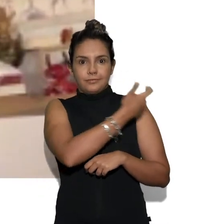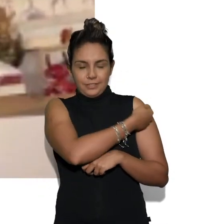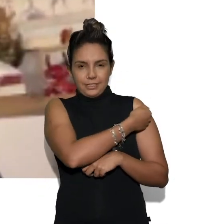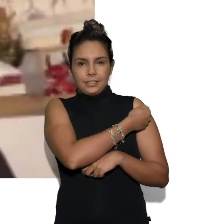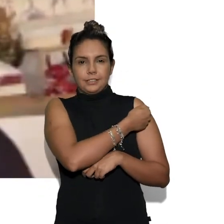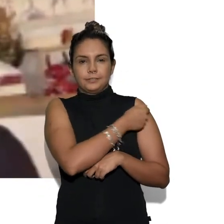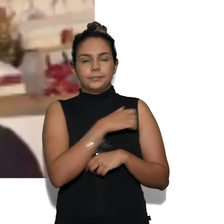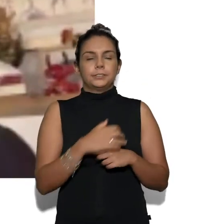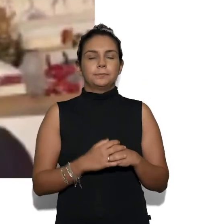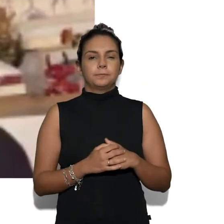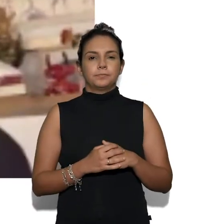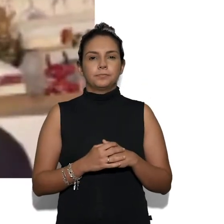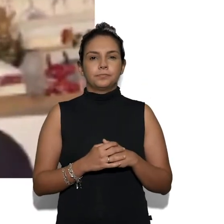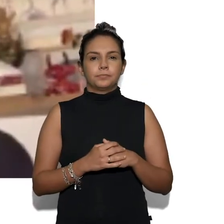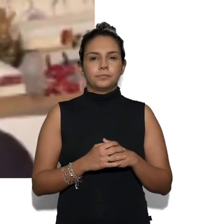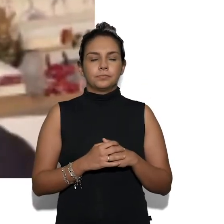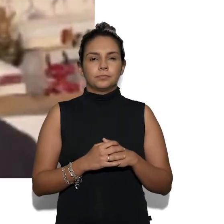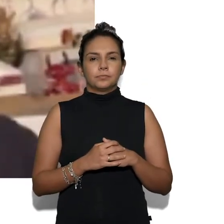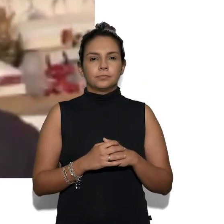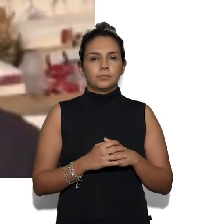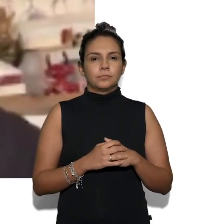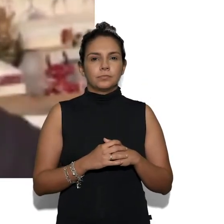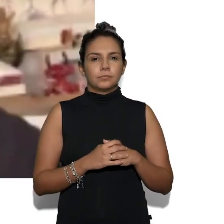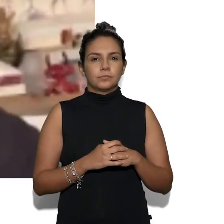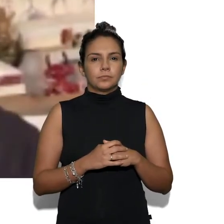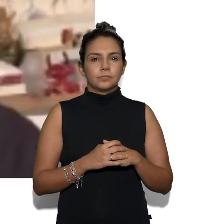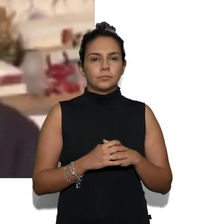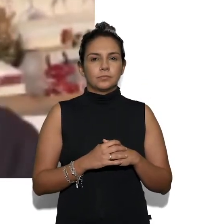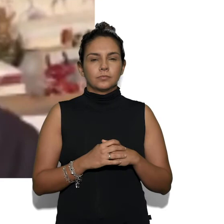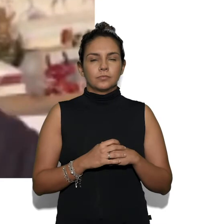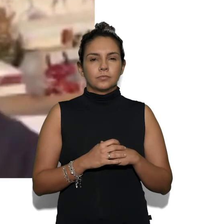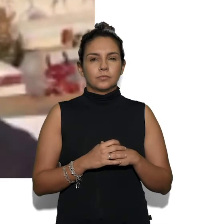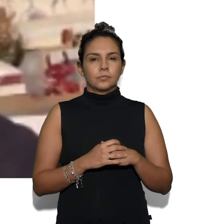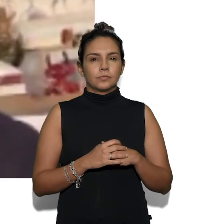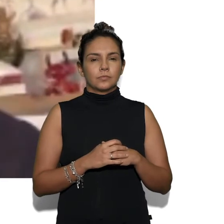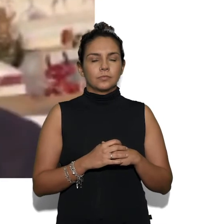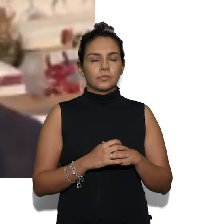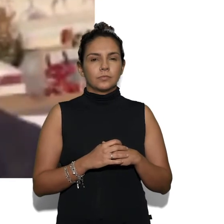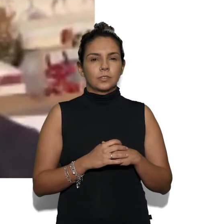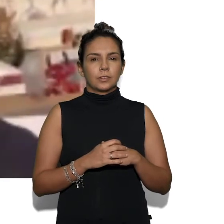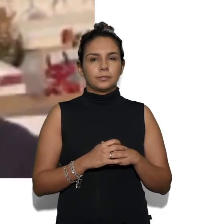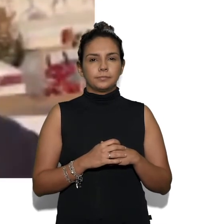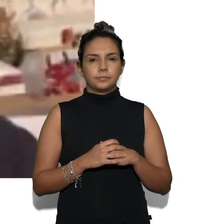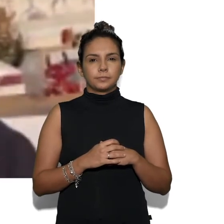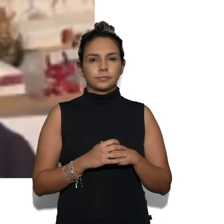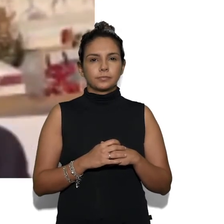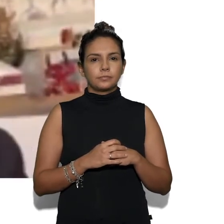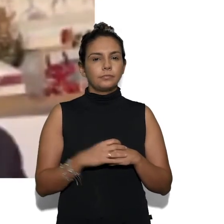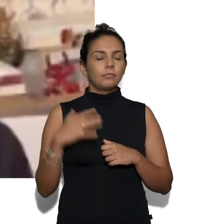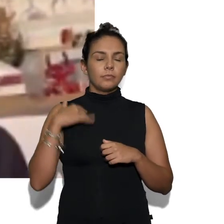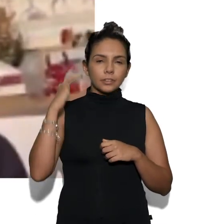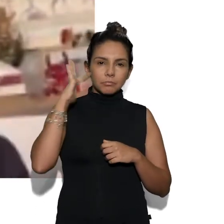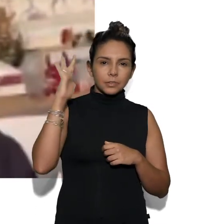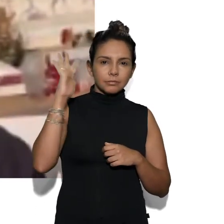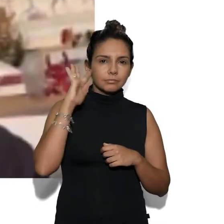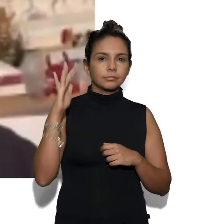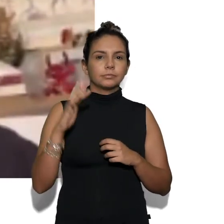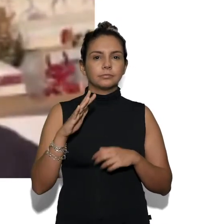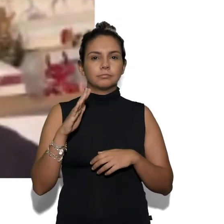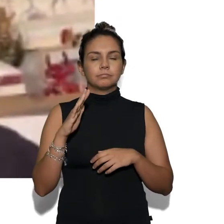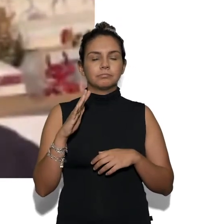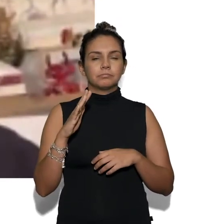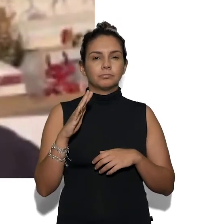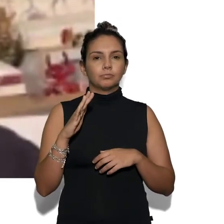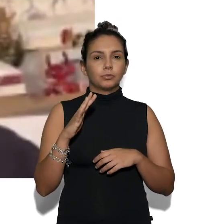em modos seguros. Então eu acho que eu, por acaso, eu pensei que a hecatombe seria